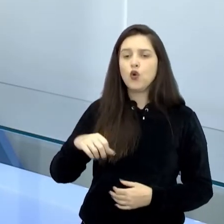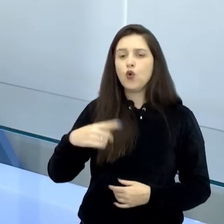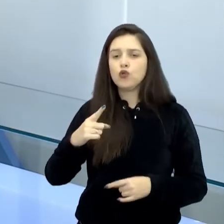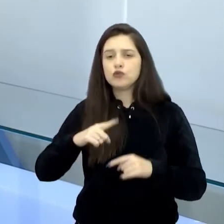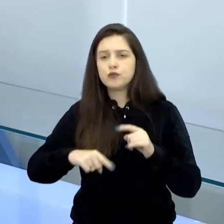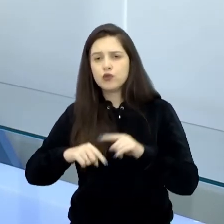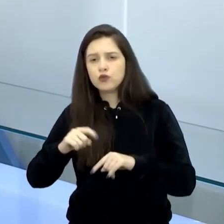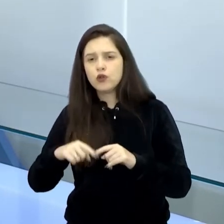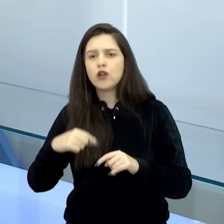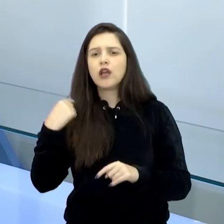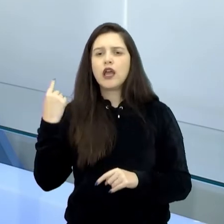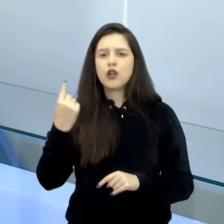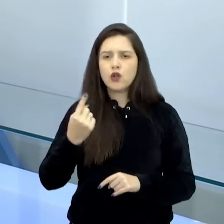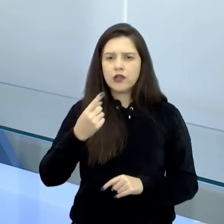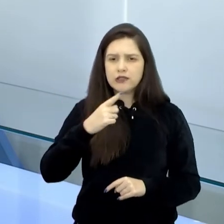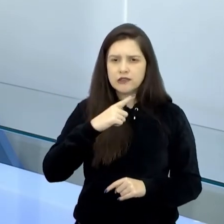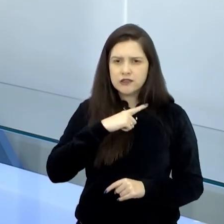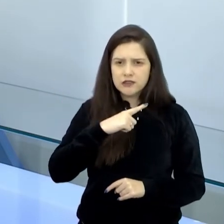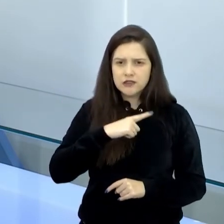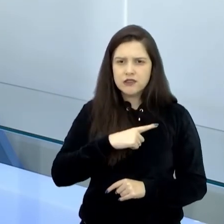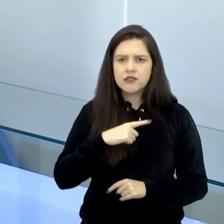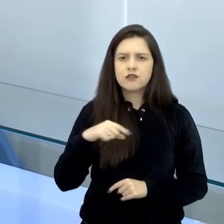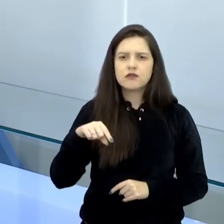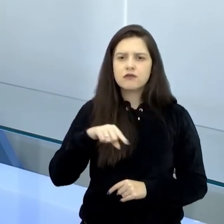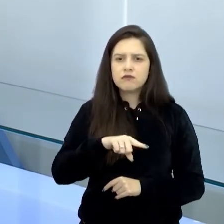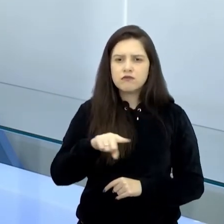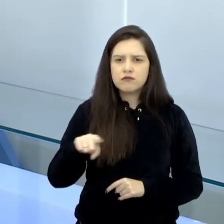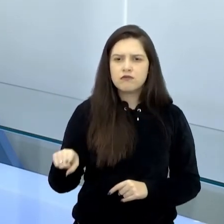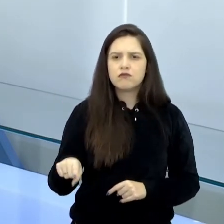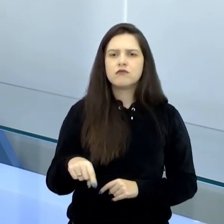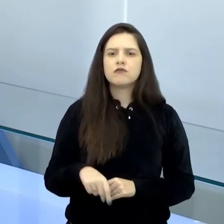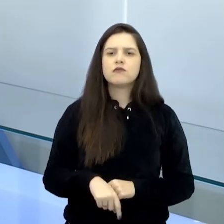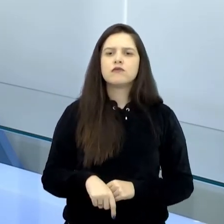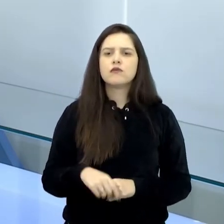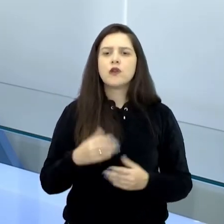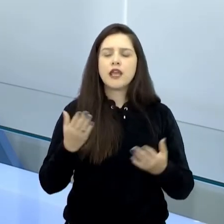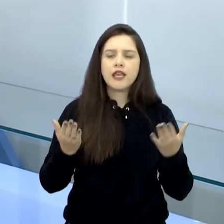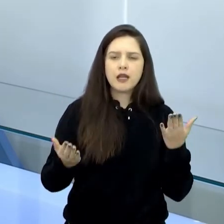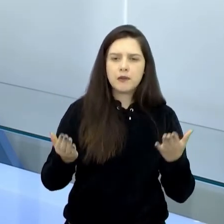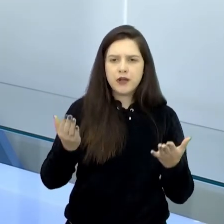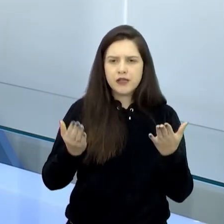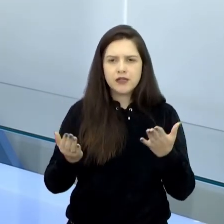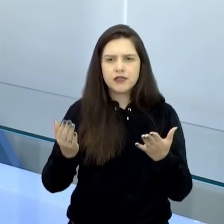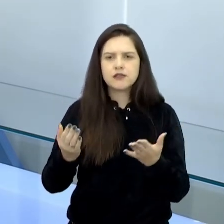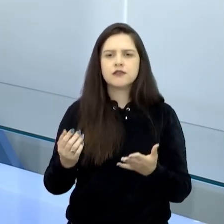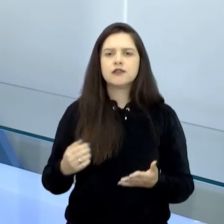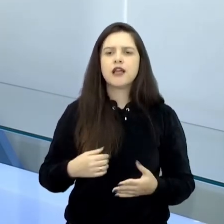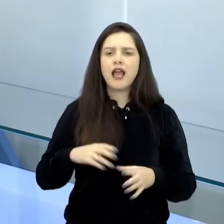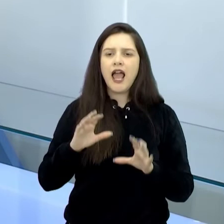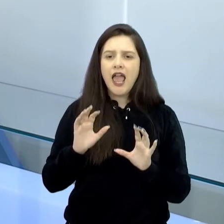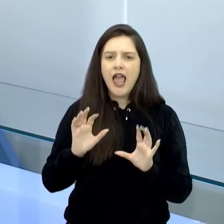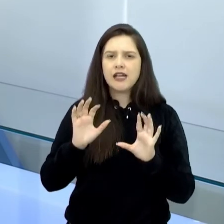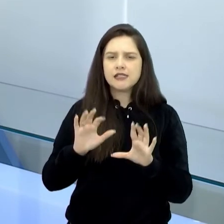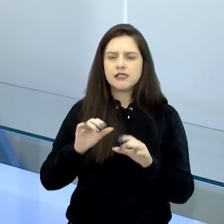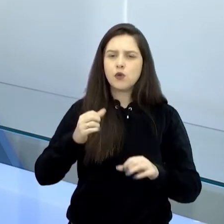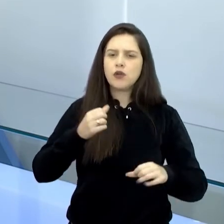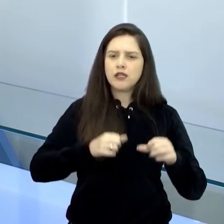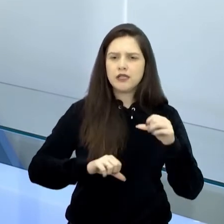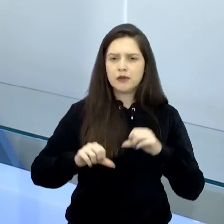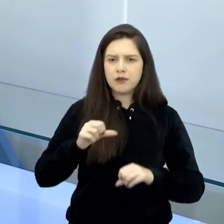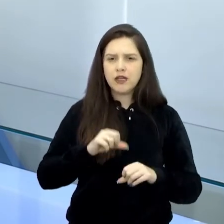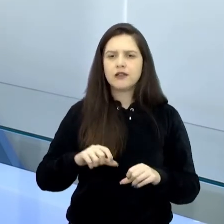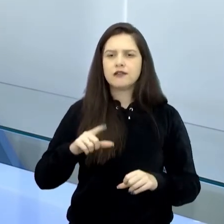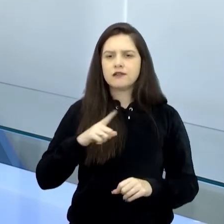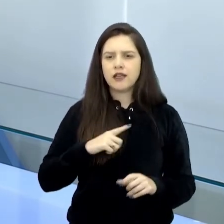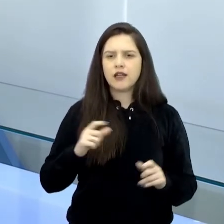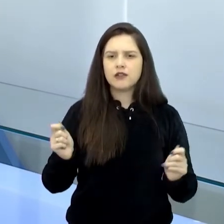nós teremos então que fazer o processo de balanceamento, né, ou equilibração da minha reação química. Eu tenho essa